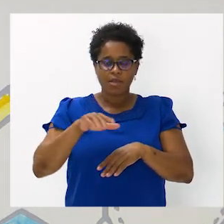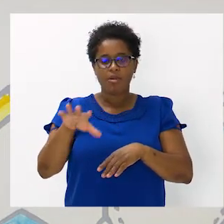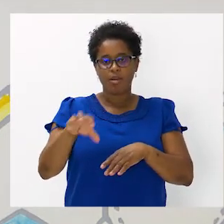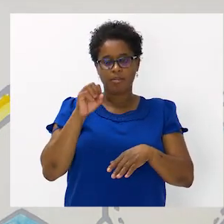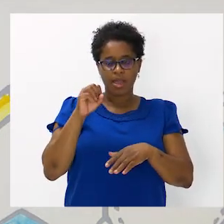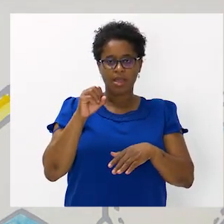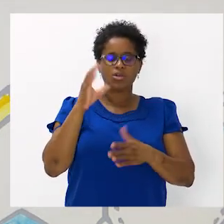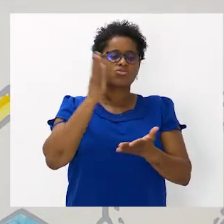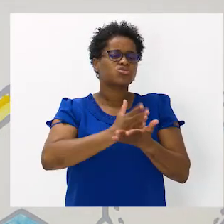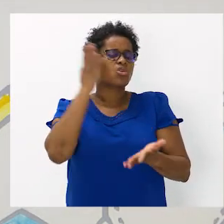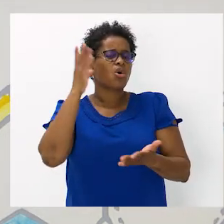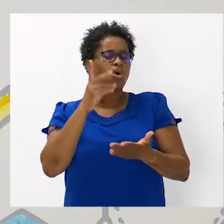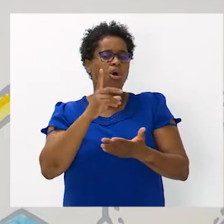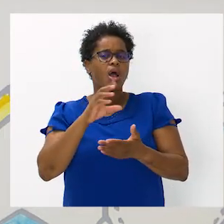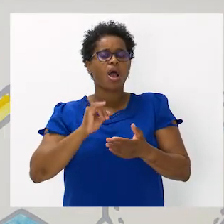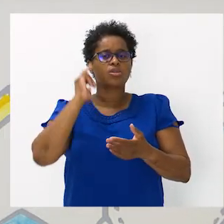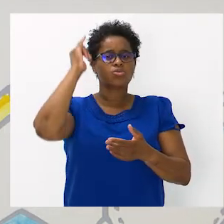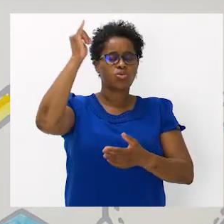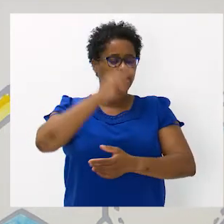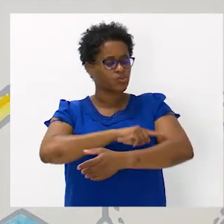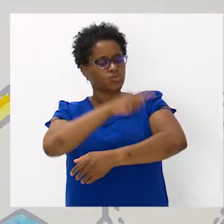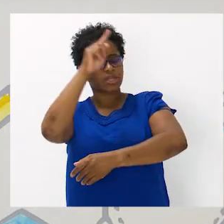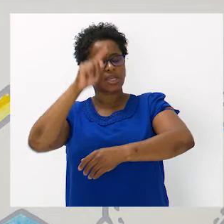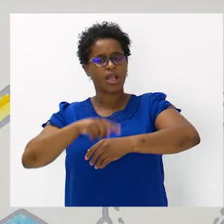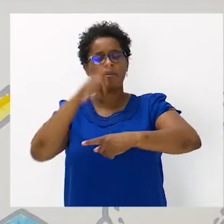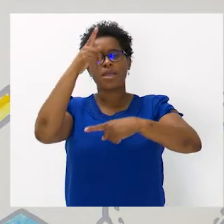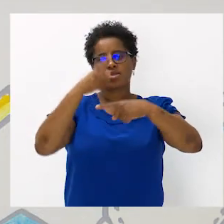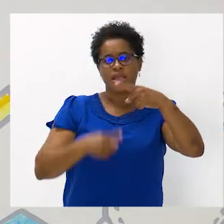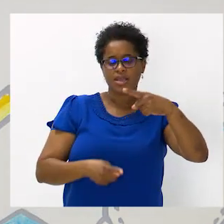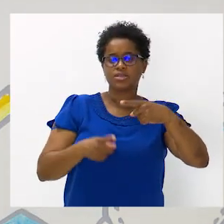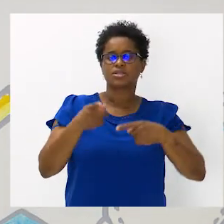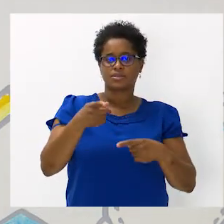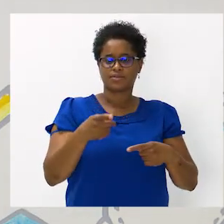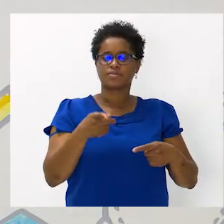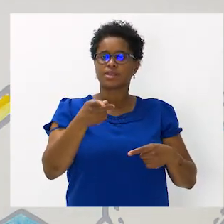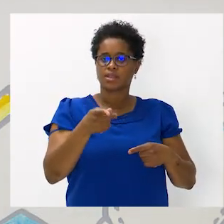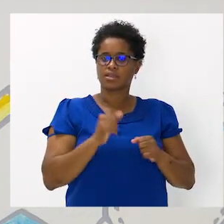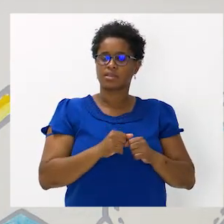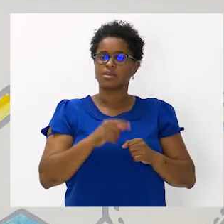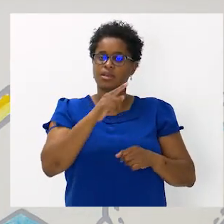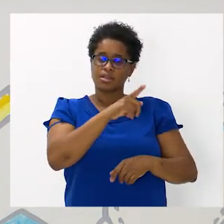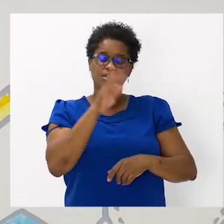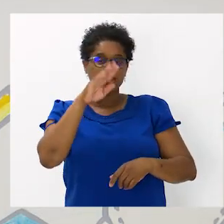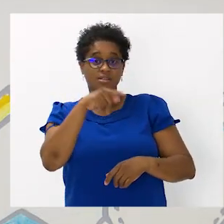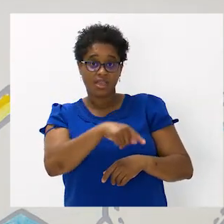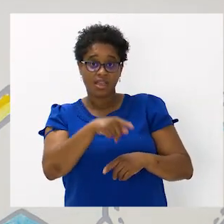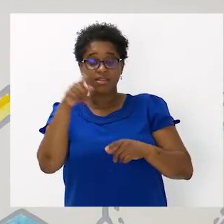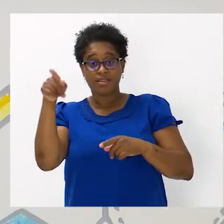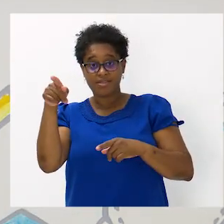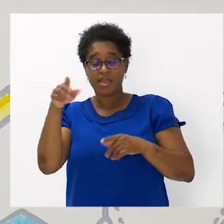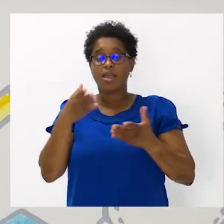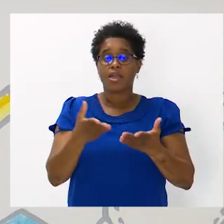pegar só a altura do triângulo, que é aqui. Então, metade de aqui, se daqui até